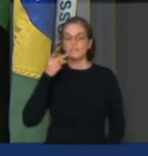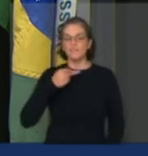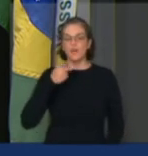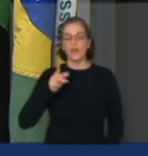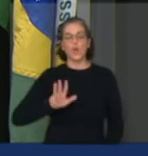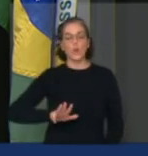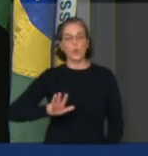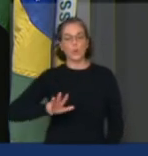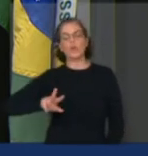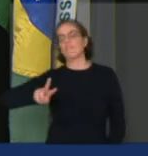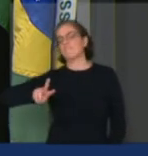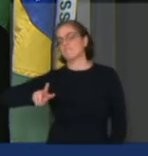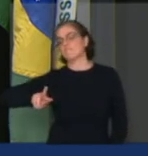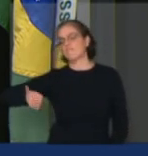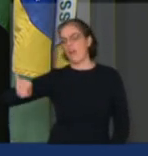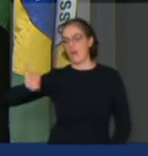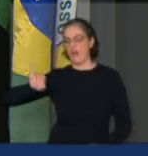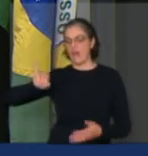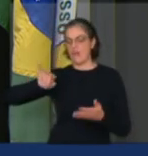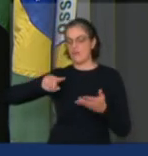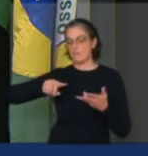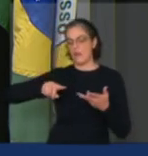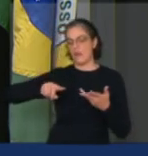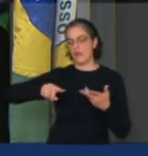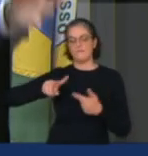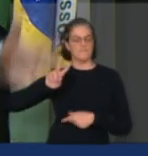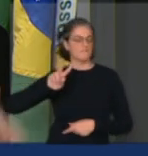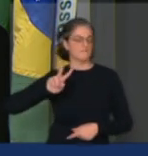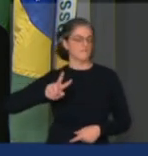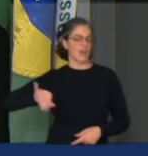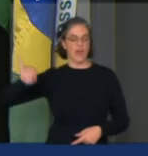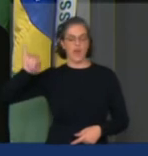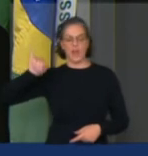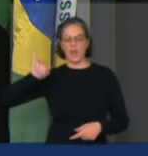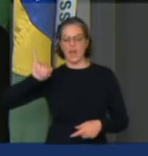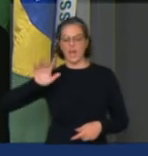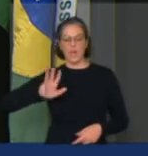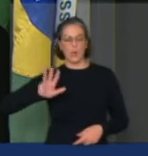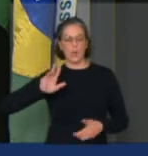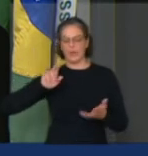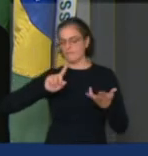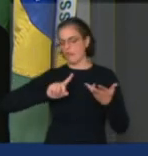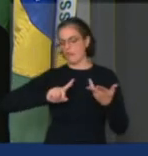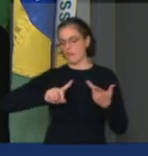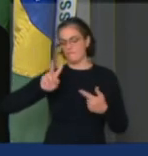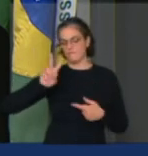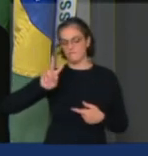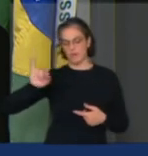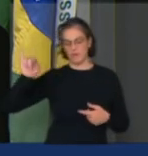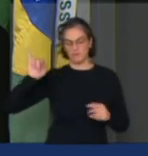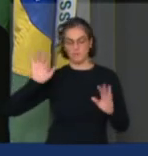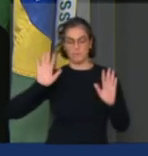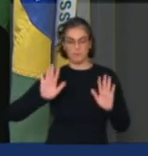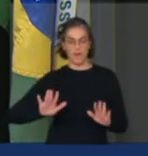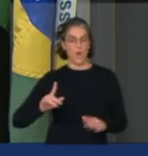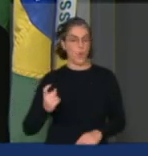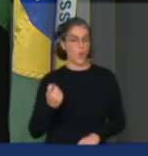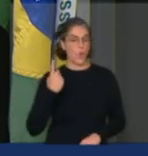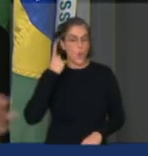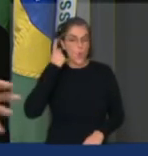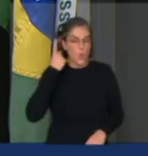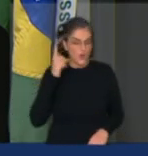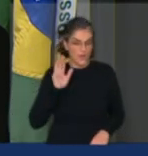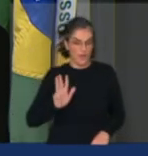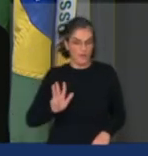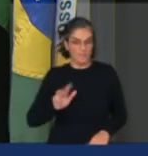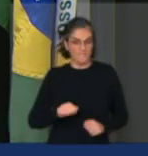vai fazer, Lula fará, e que Lula vai fazer acontecer. A única coisa que Lula fez no Brasil